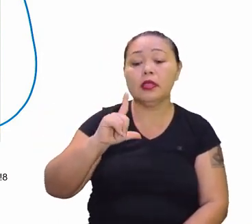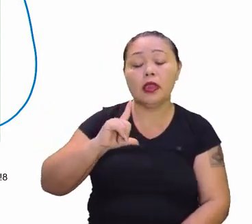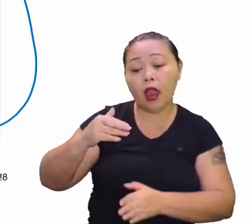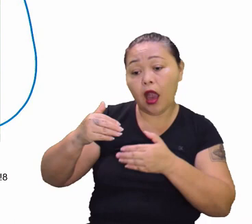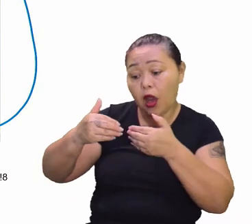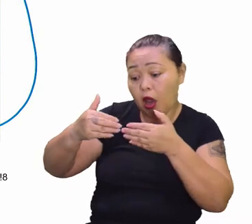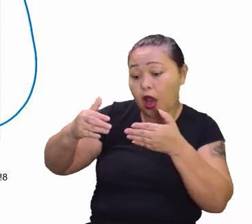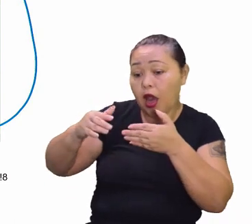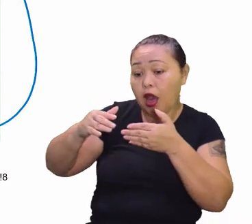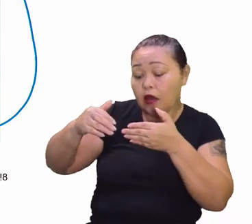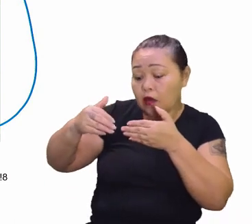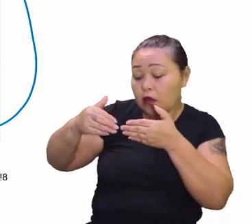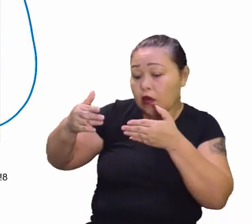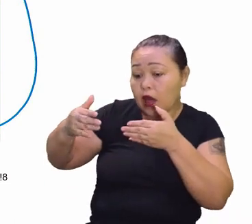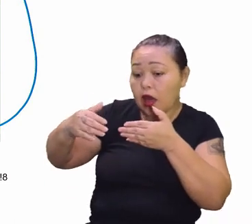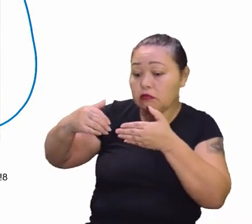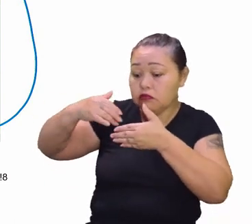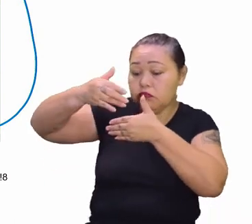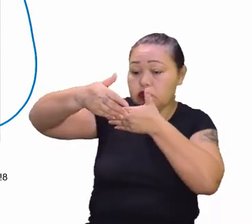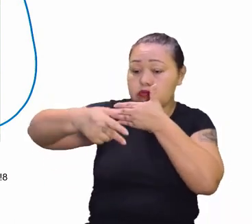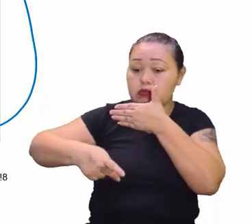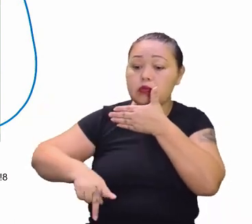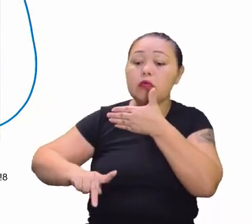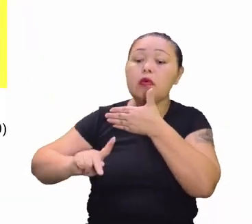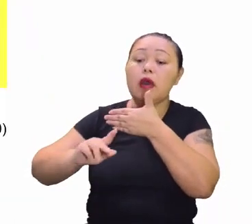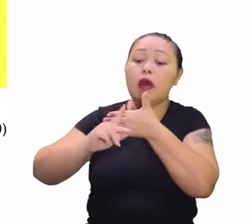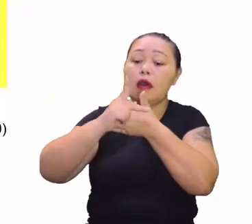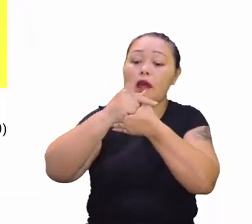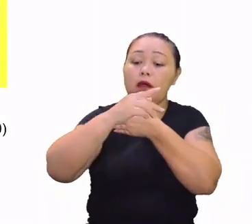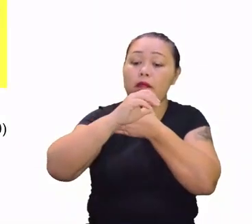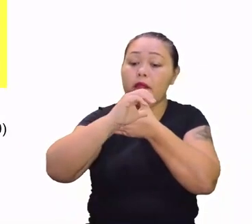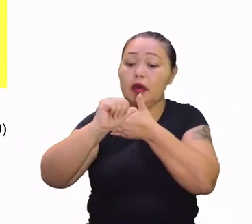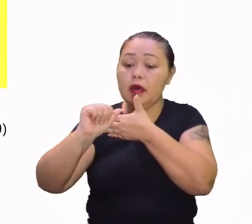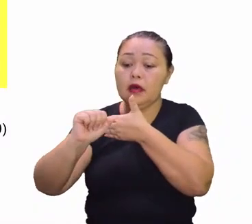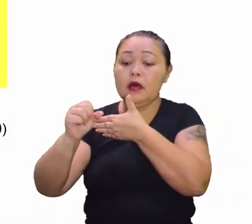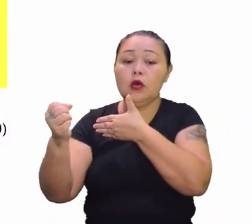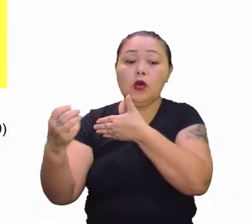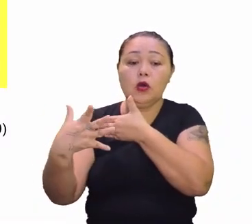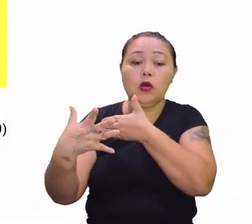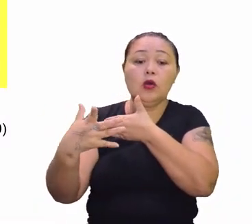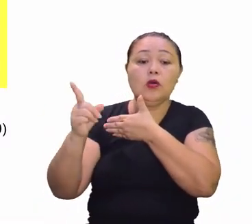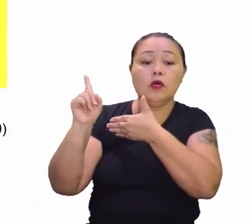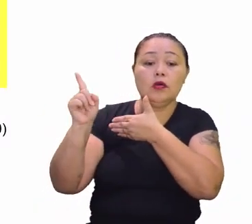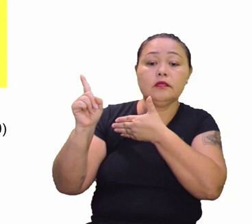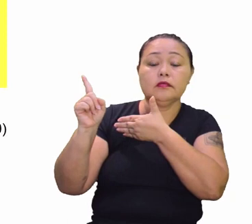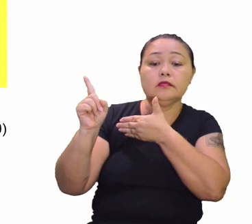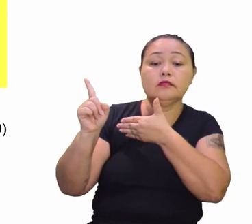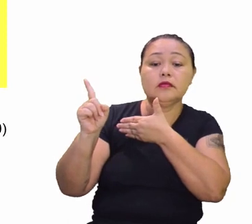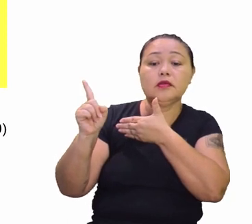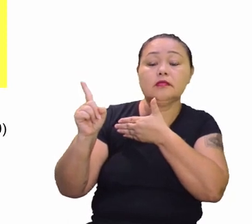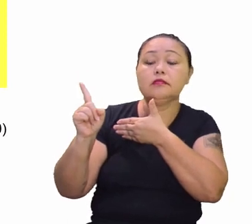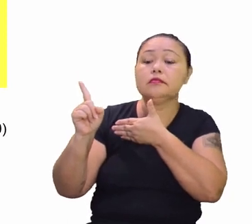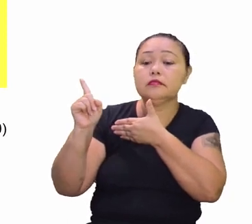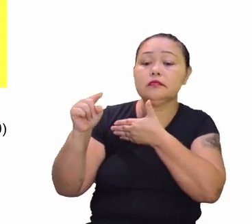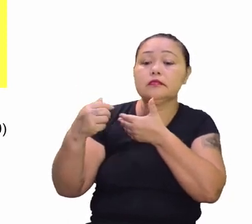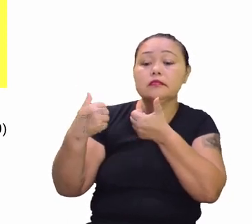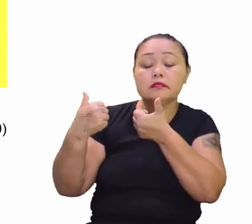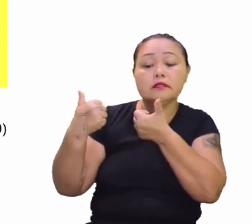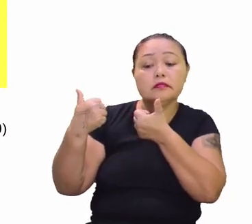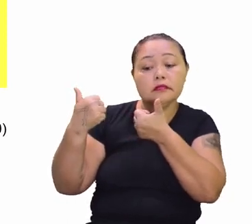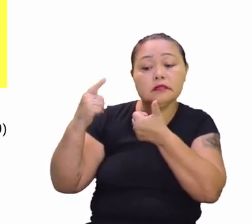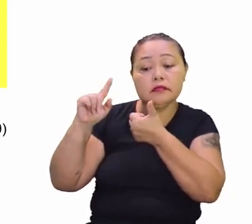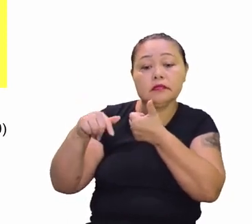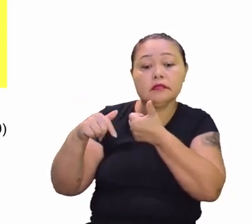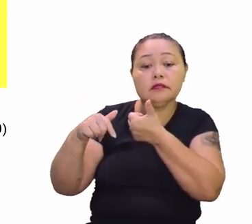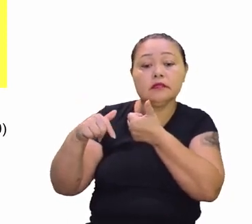nascente dele é lá na Serra do Pacaás, Novos, tá? Sim. Serra do Pacaás é a nascente do Rio Jamari, que é bem